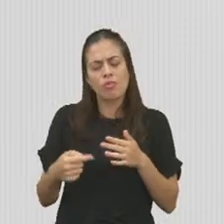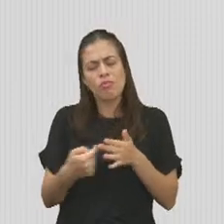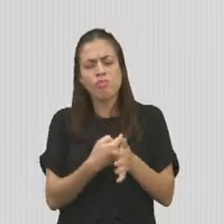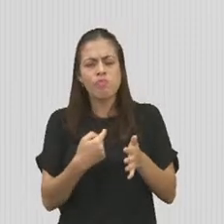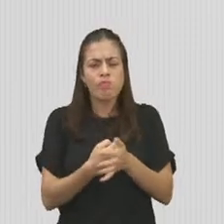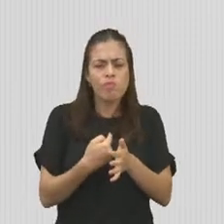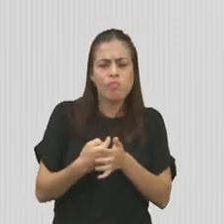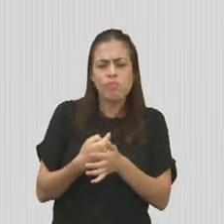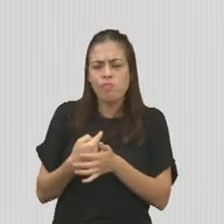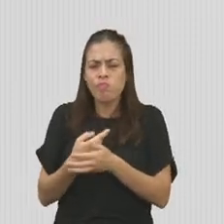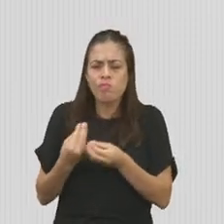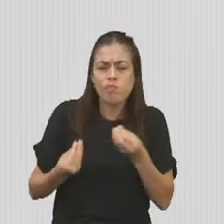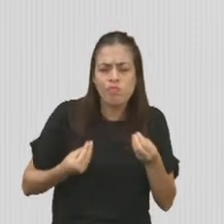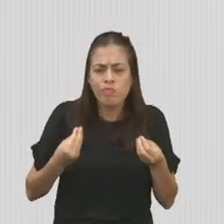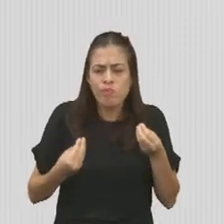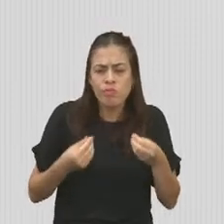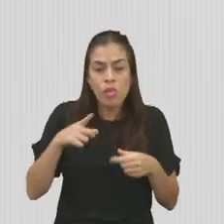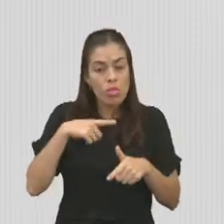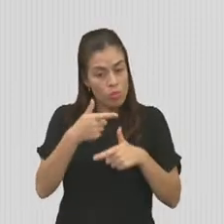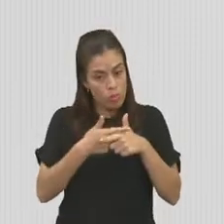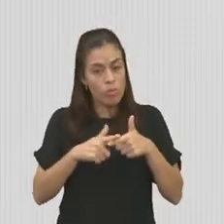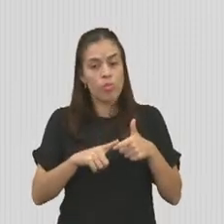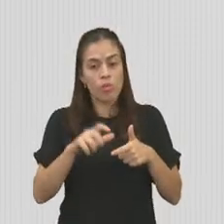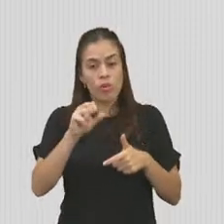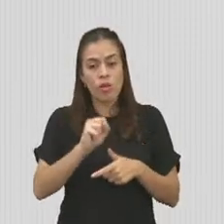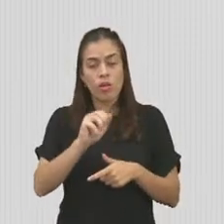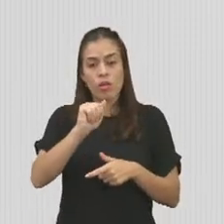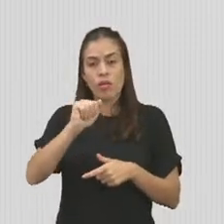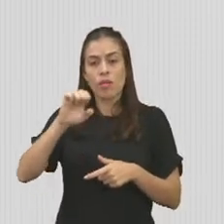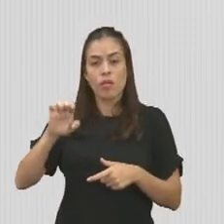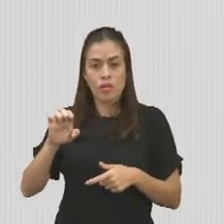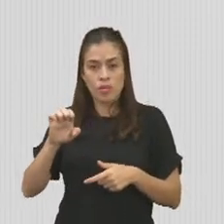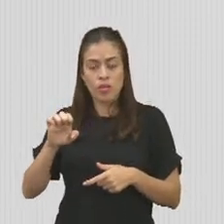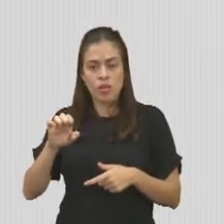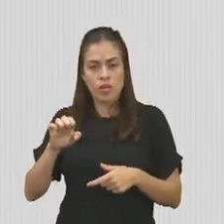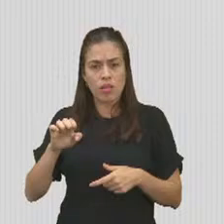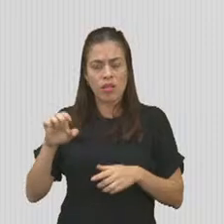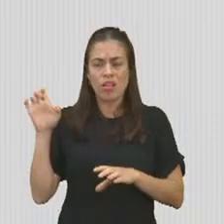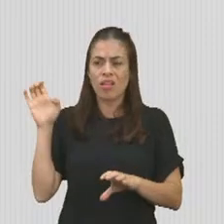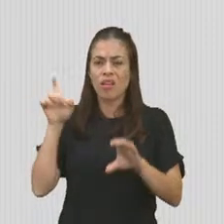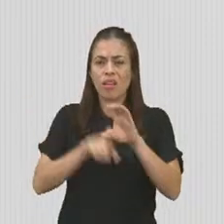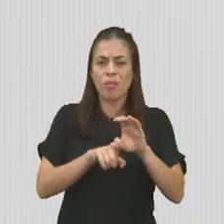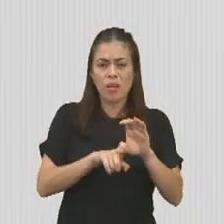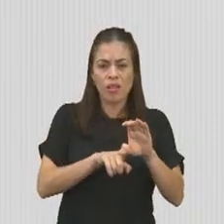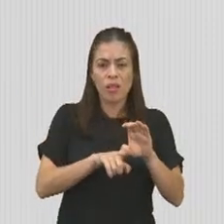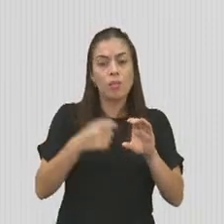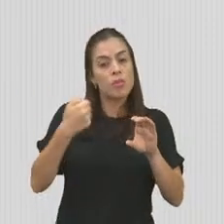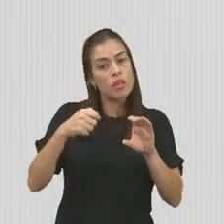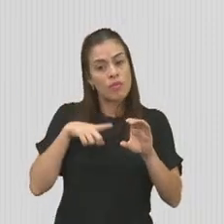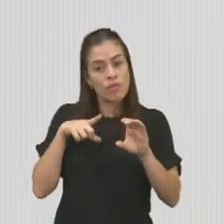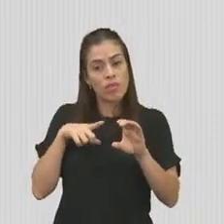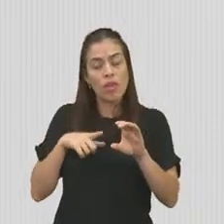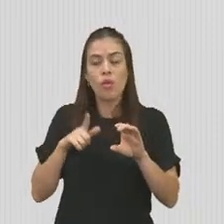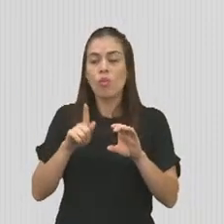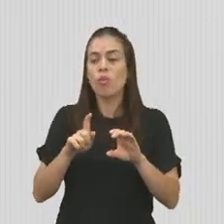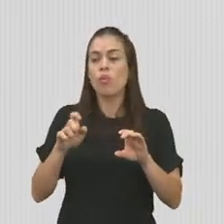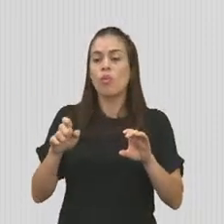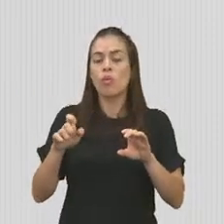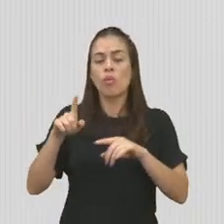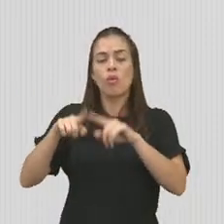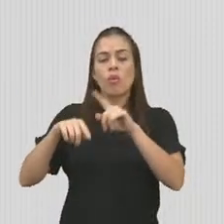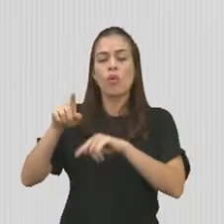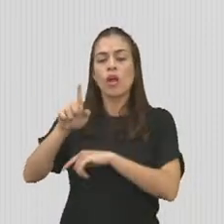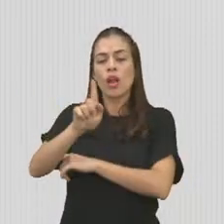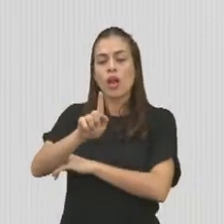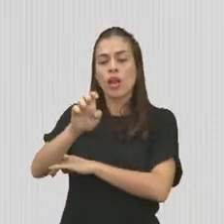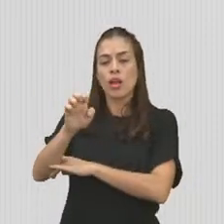aqui como vereadores se não existe um problema do SAI depender dessa energia que é fornecida pela EDP. O SAI deveria ter um gerador. E aí eu lembro, junto com os